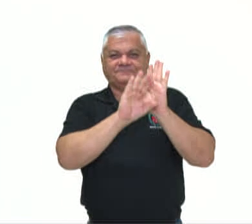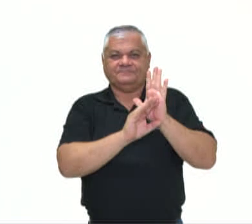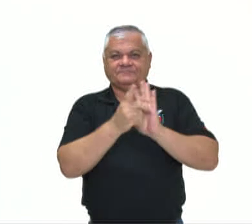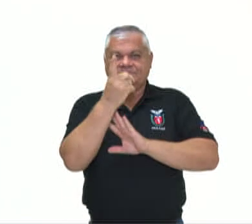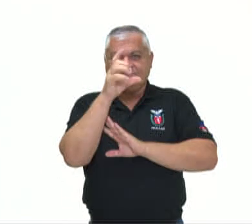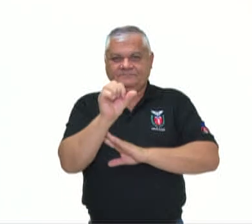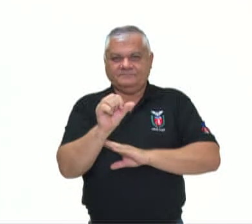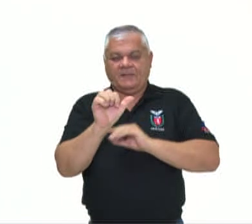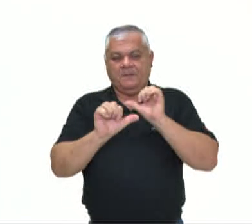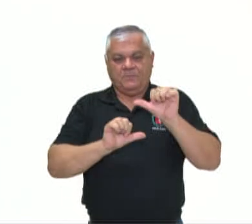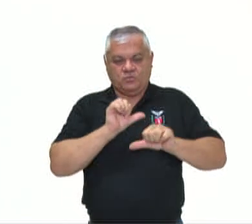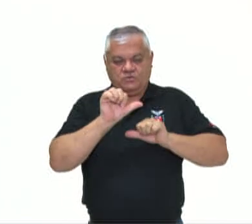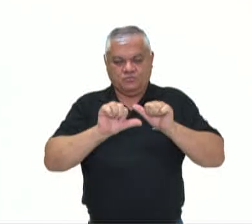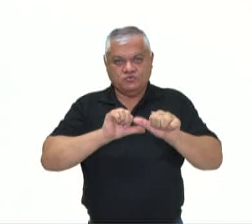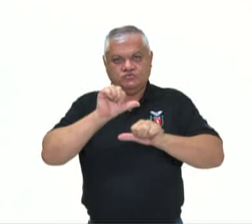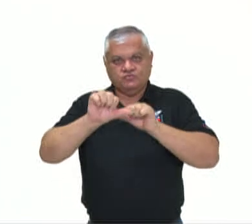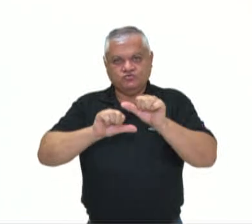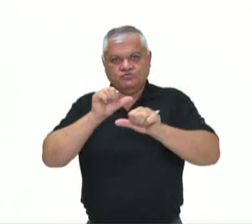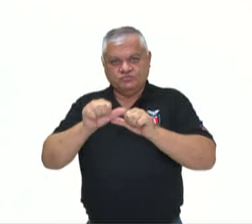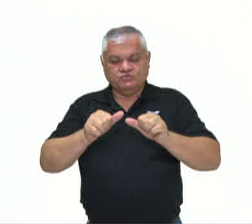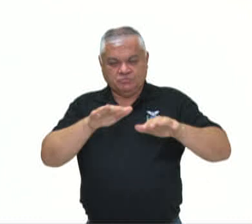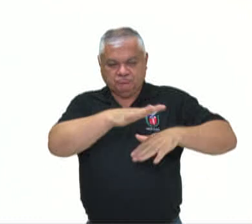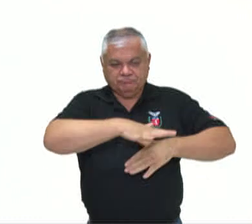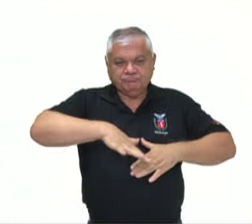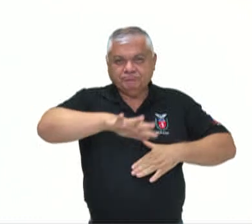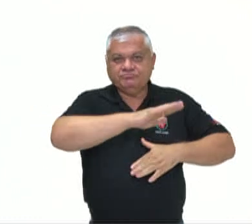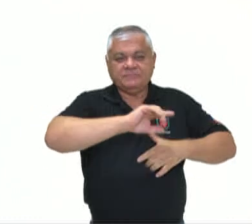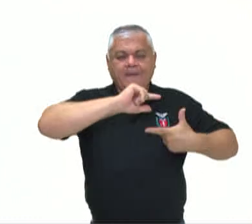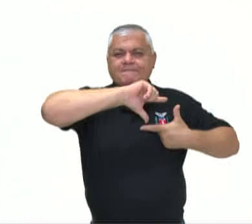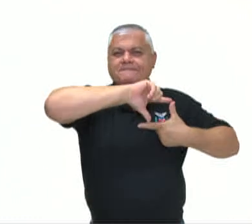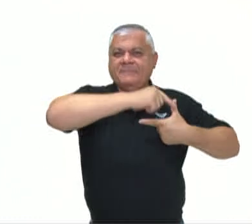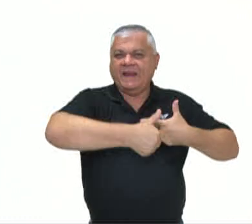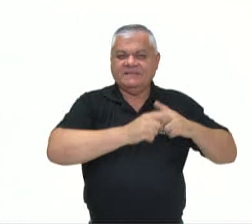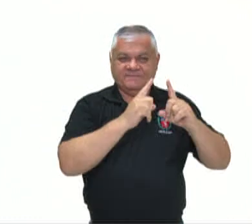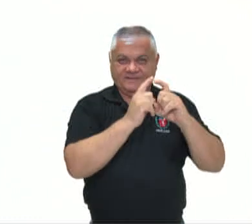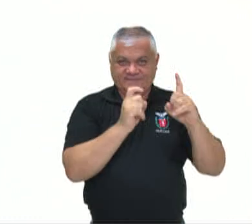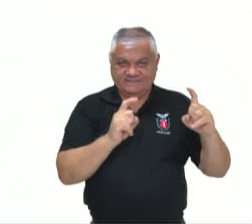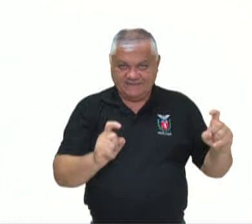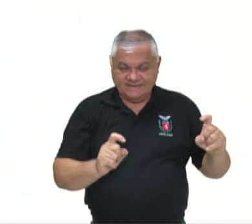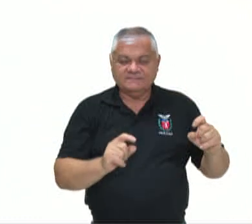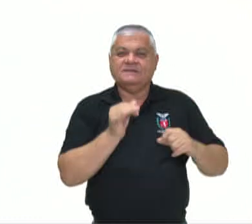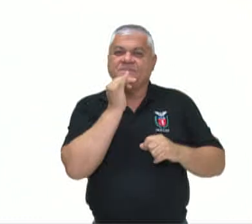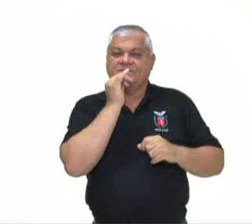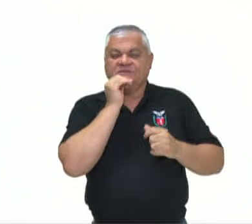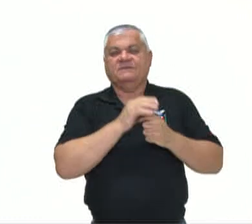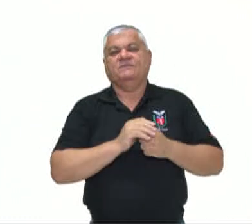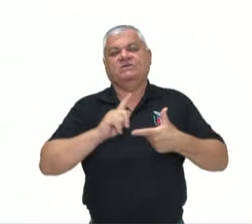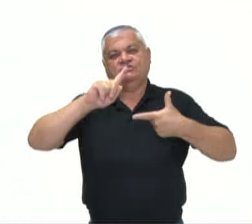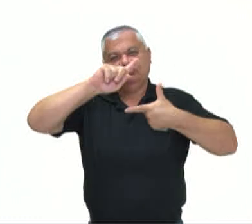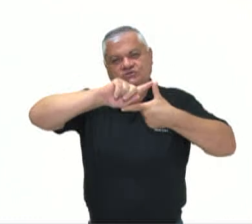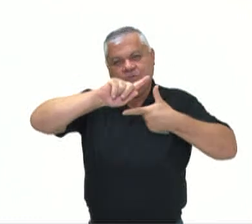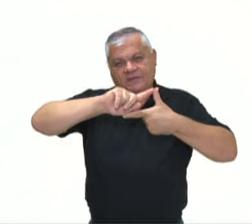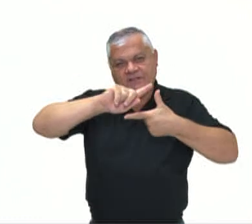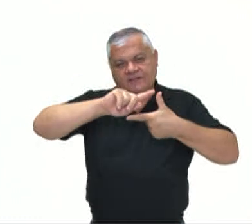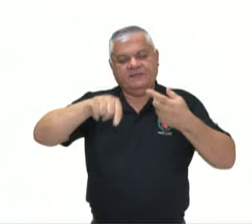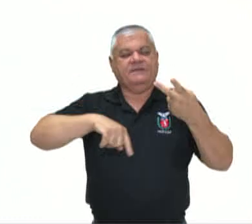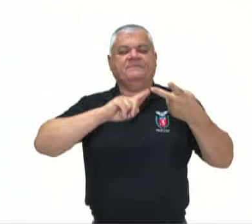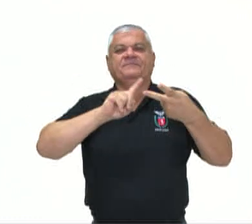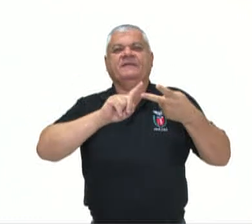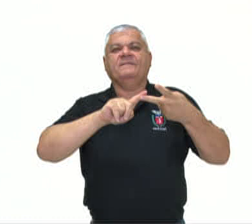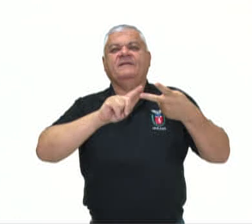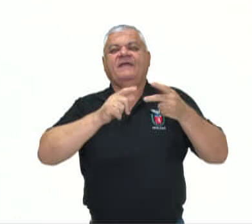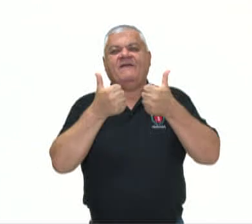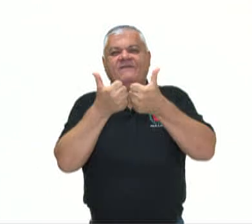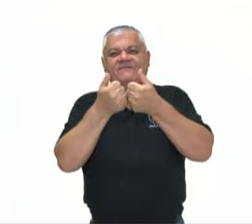as transformações em alguns dos principais paradigmas científicos, tais como as geometrias não euclidianas e